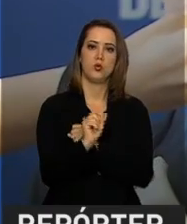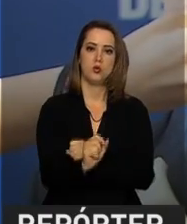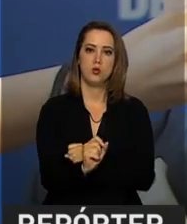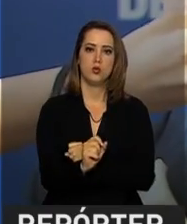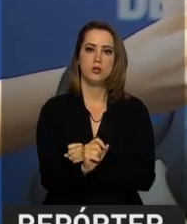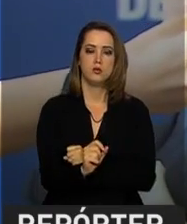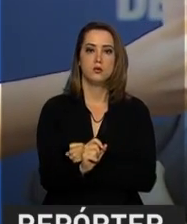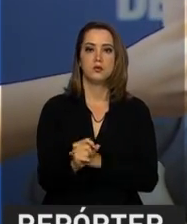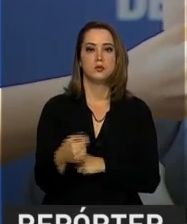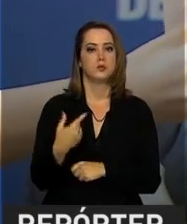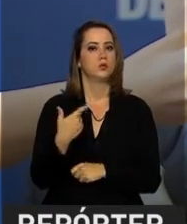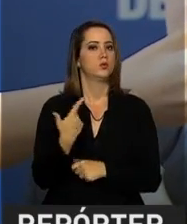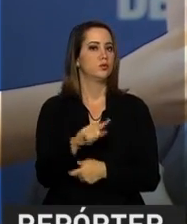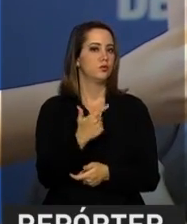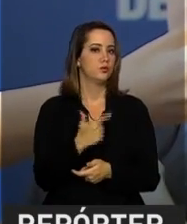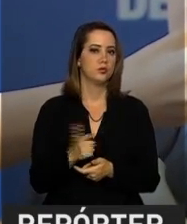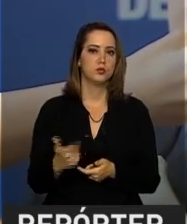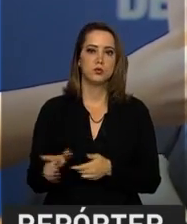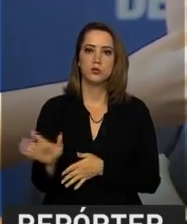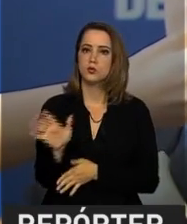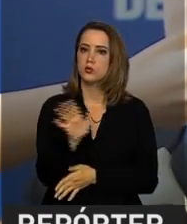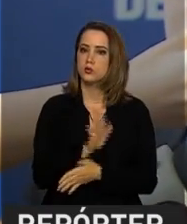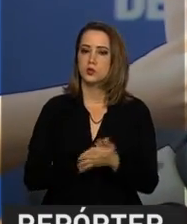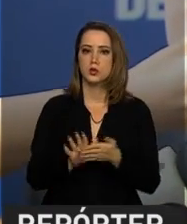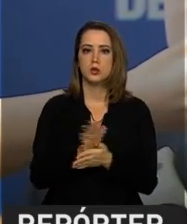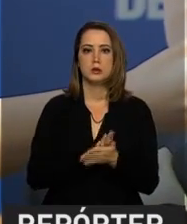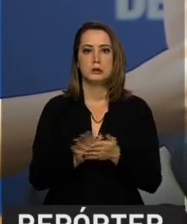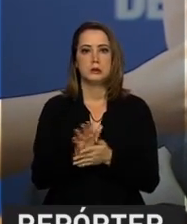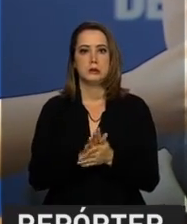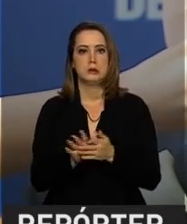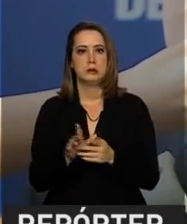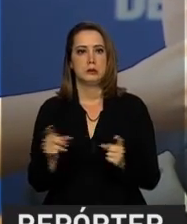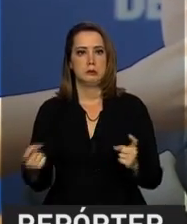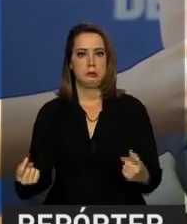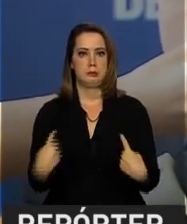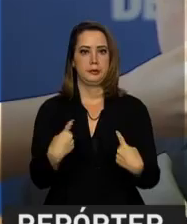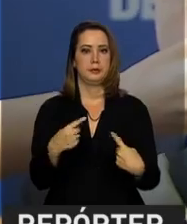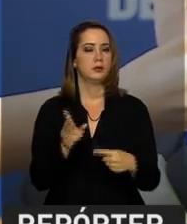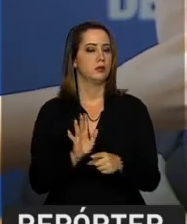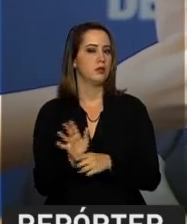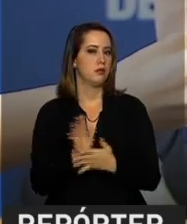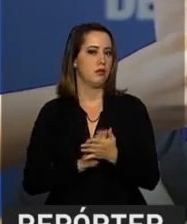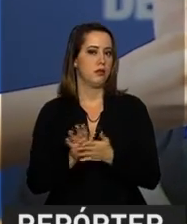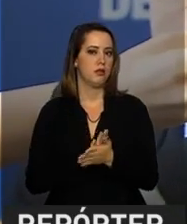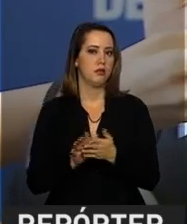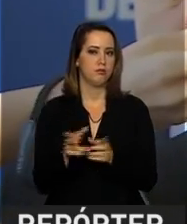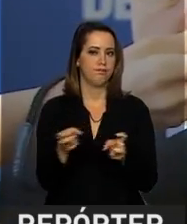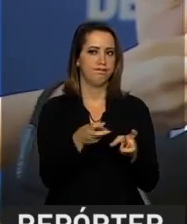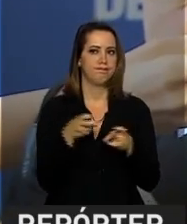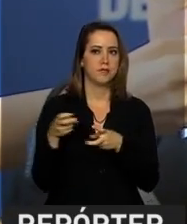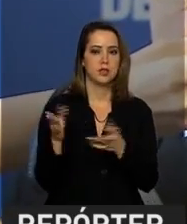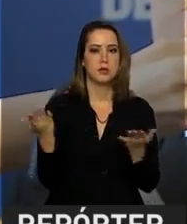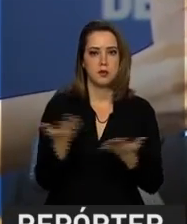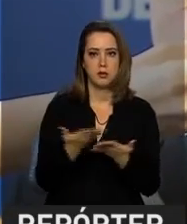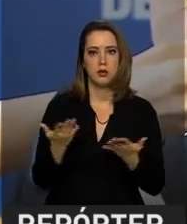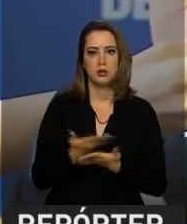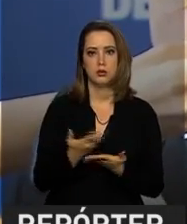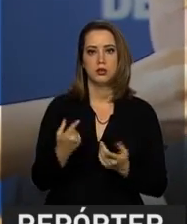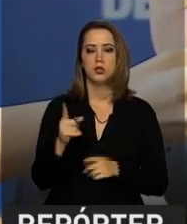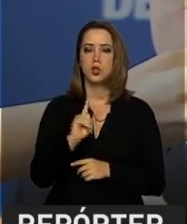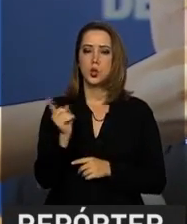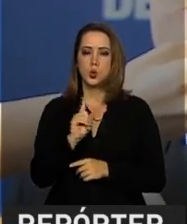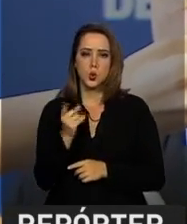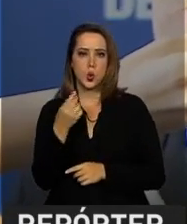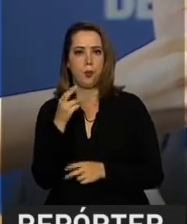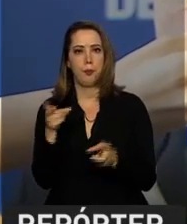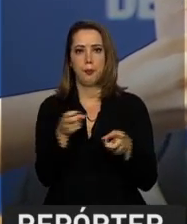GSI, nós não temos nenhuma ameaça identificada até o presente momento. Não só por nós, mas também pela